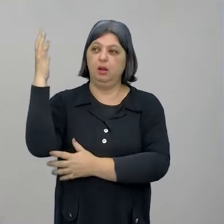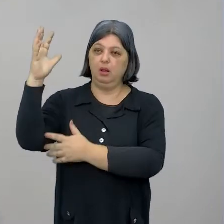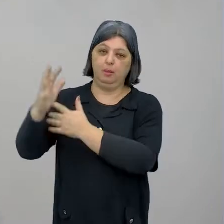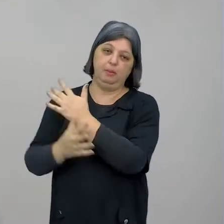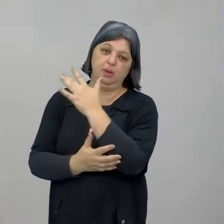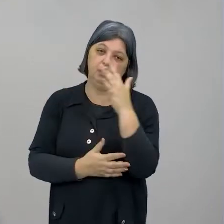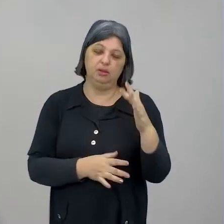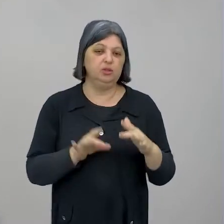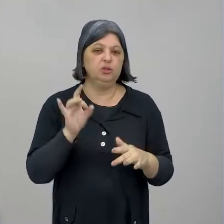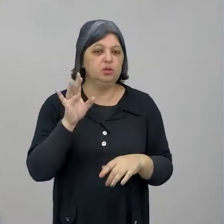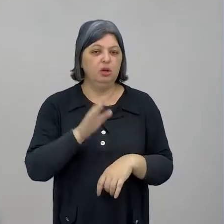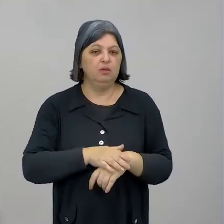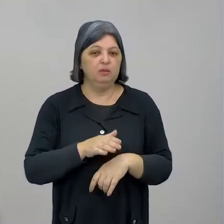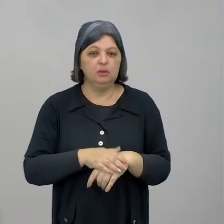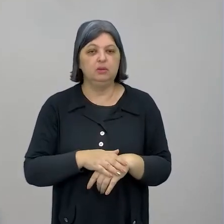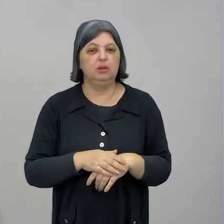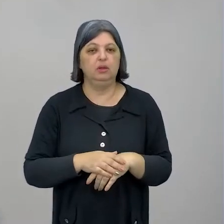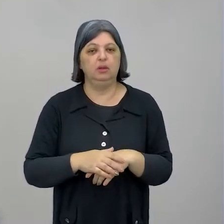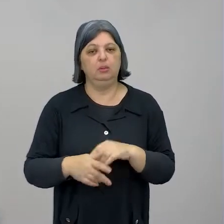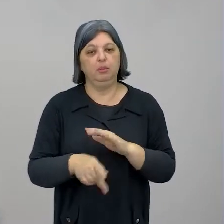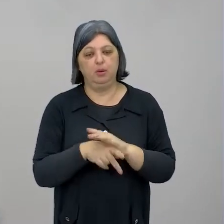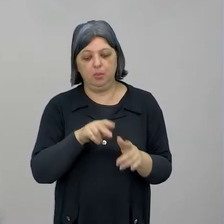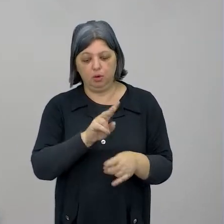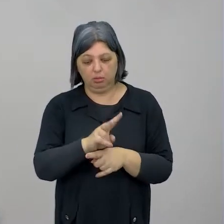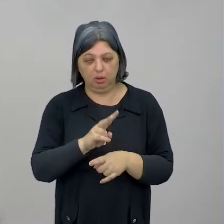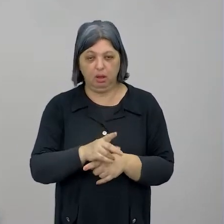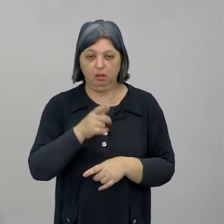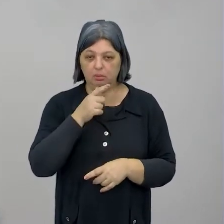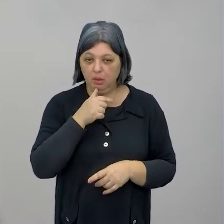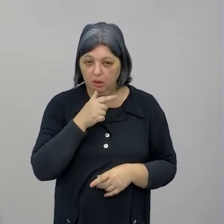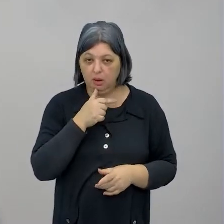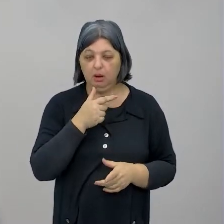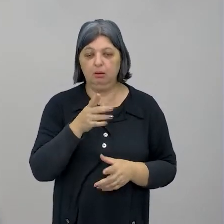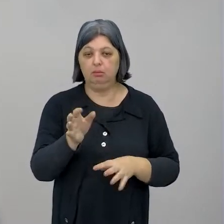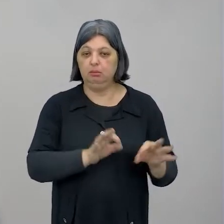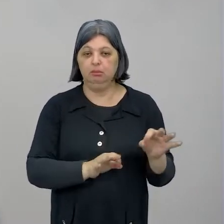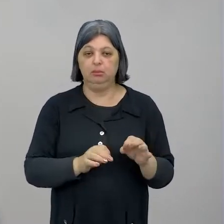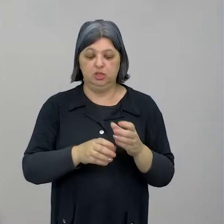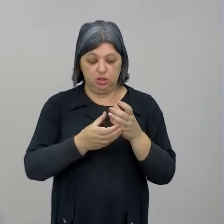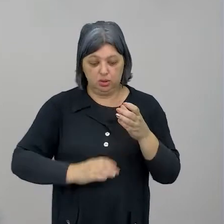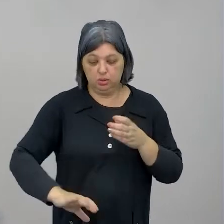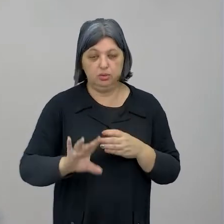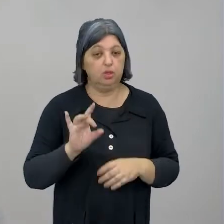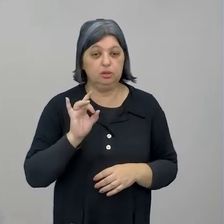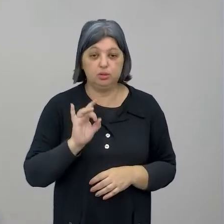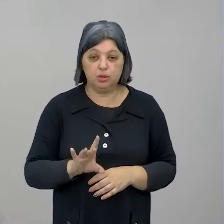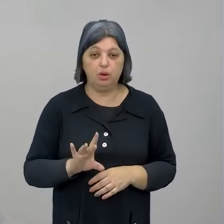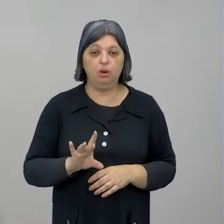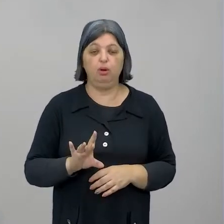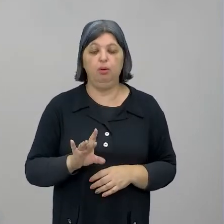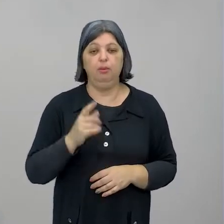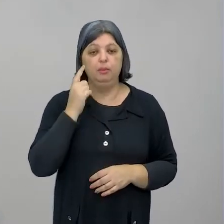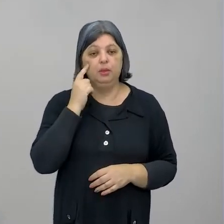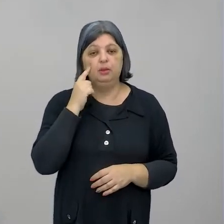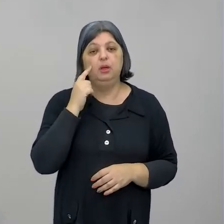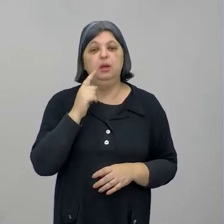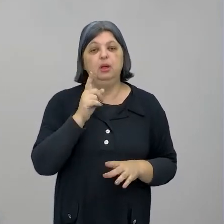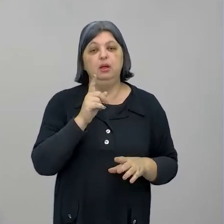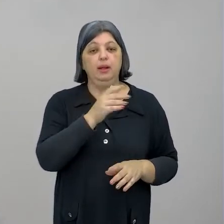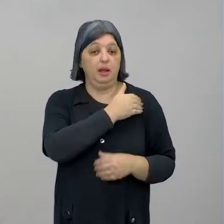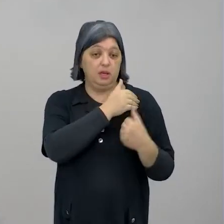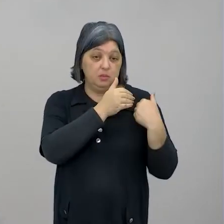só realizar o tratamento de água e o tratamento de esgoto, não é a gente apenas repassar isso, né, para os órgãos